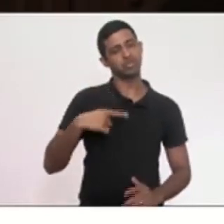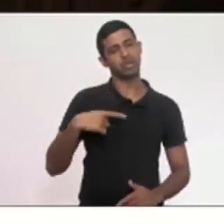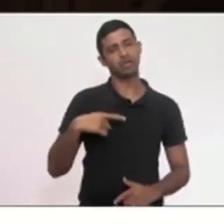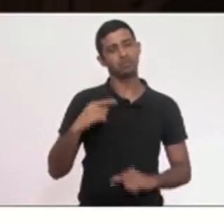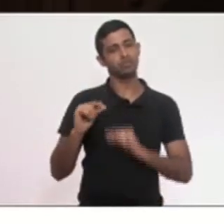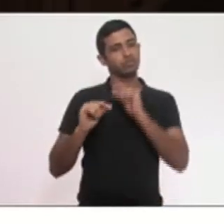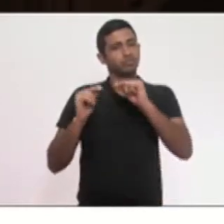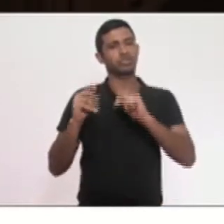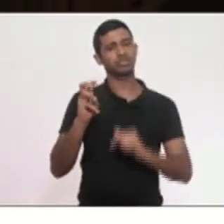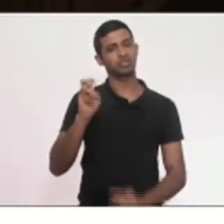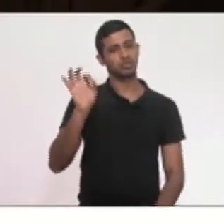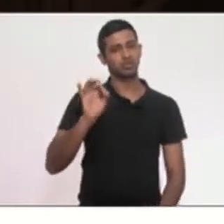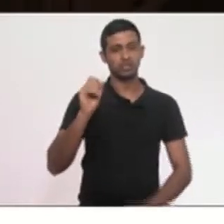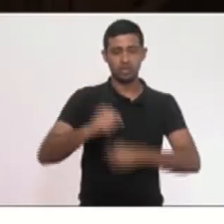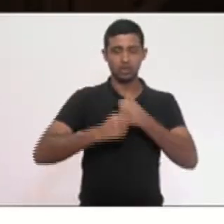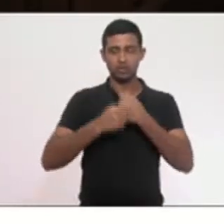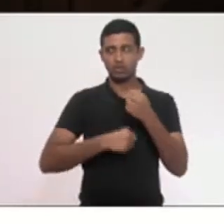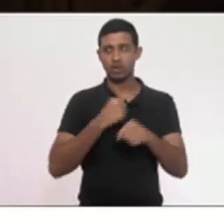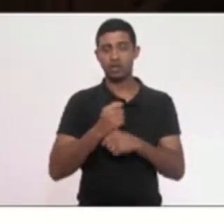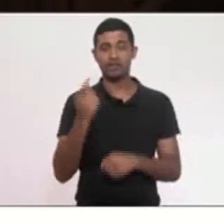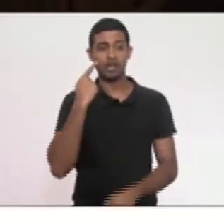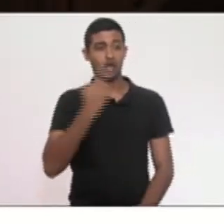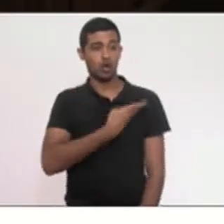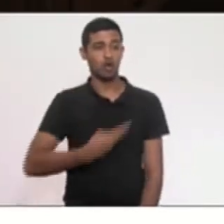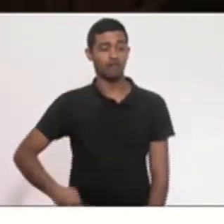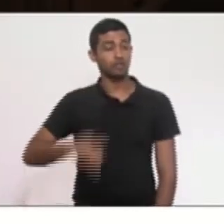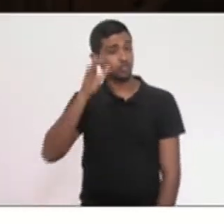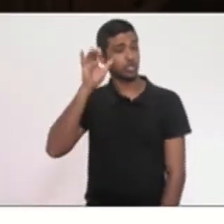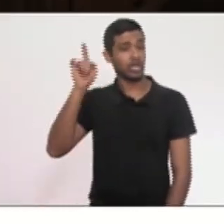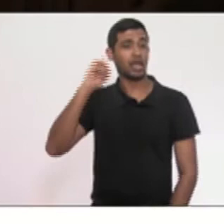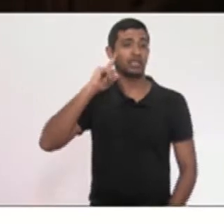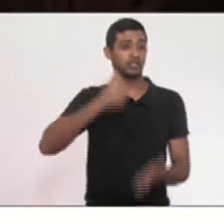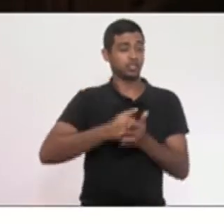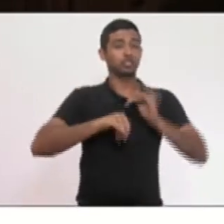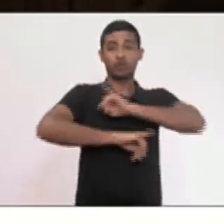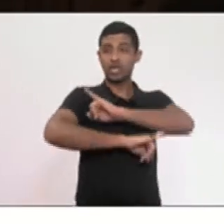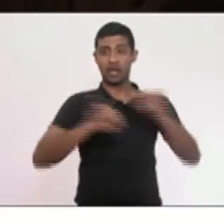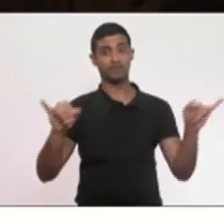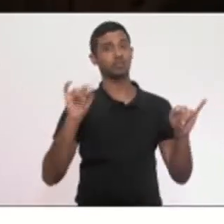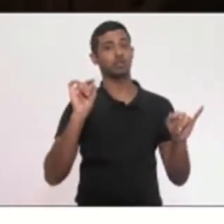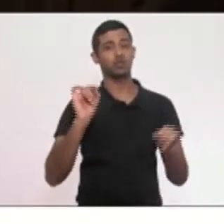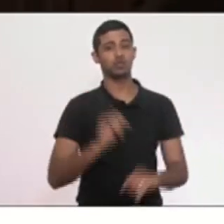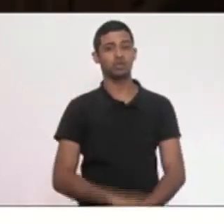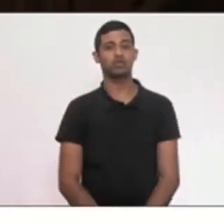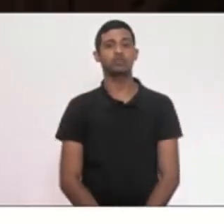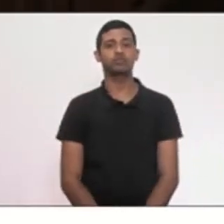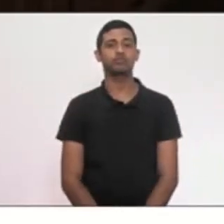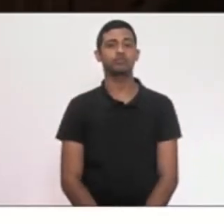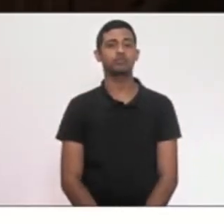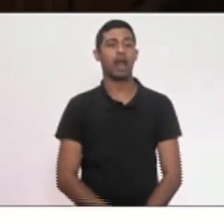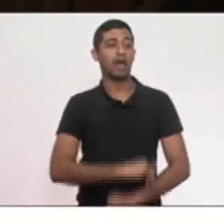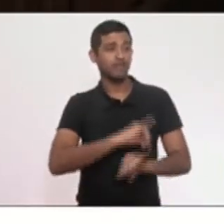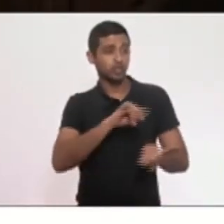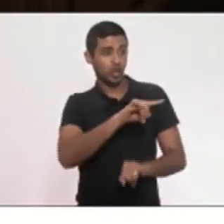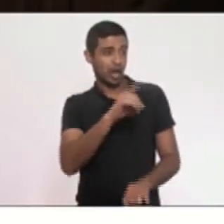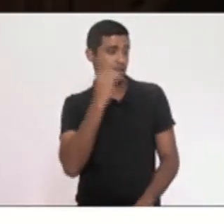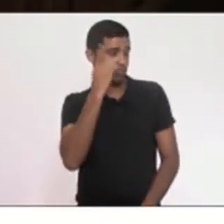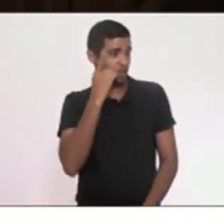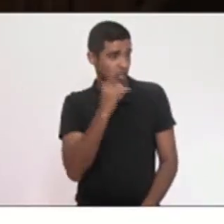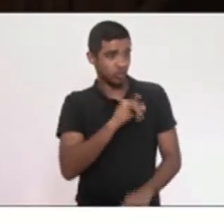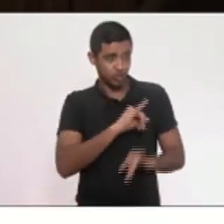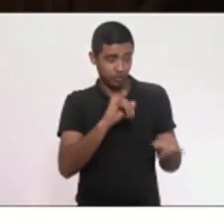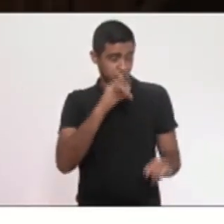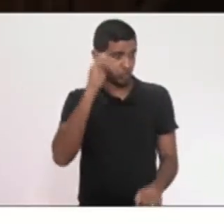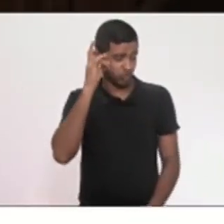6% ao ano, o governo chinês decidiu e fez um comunicado oficial ao parlamento chinês que, diante da